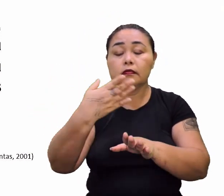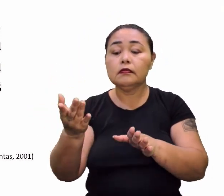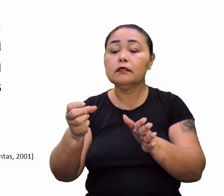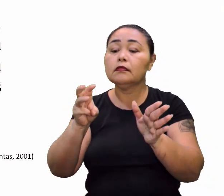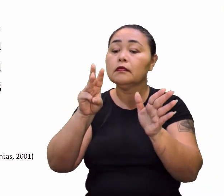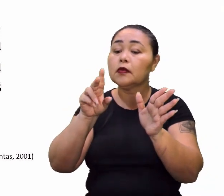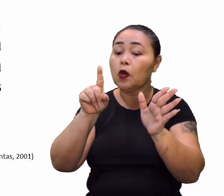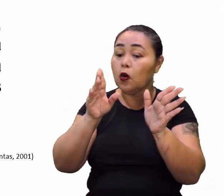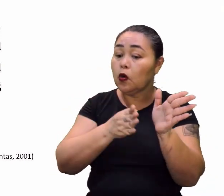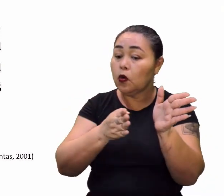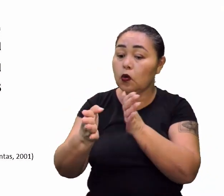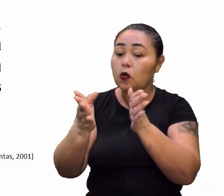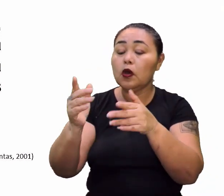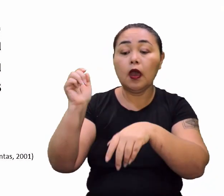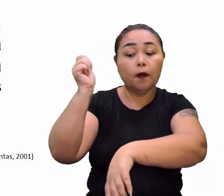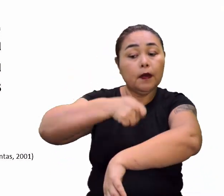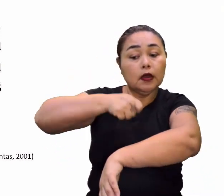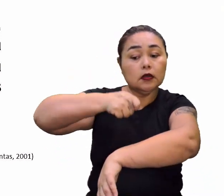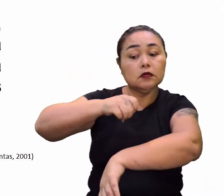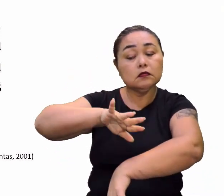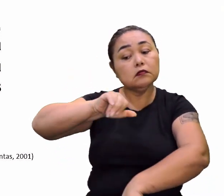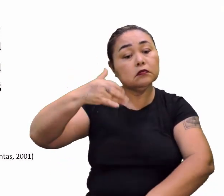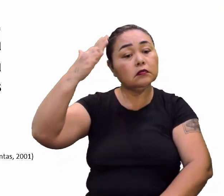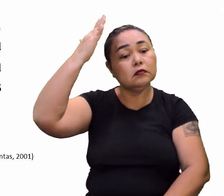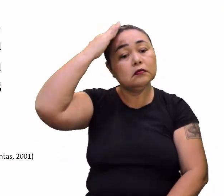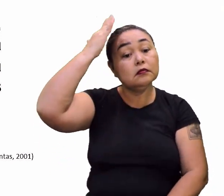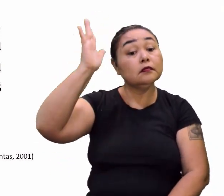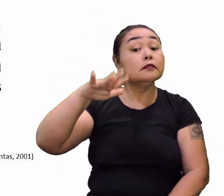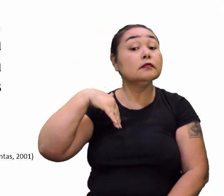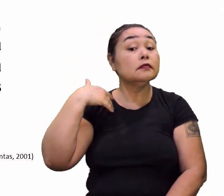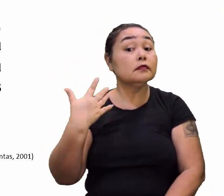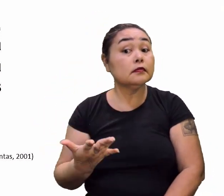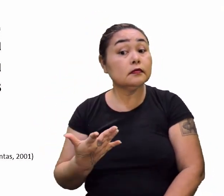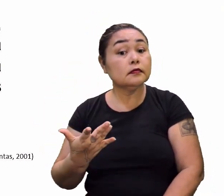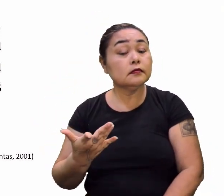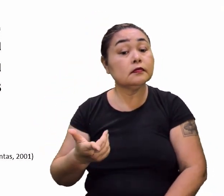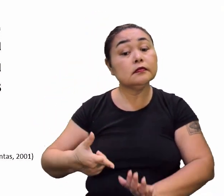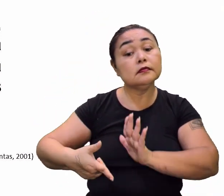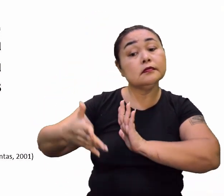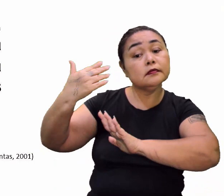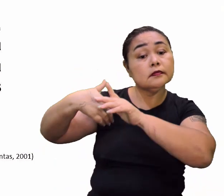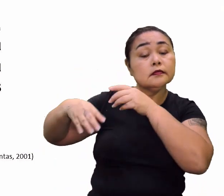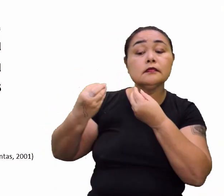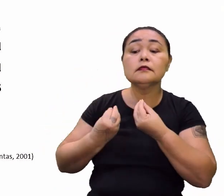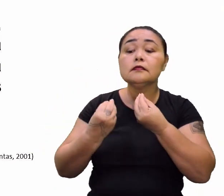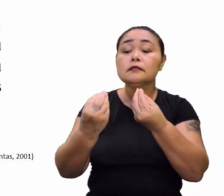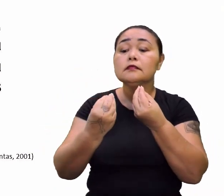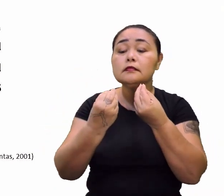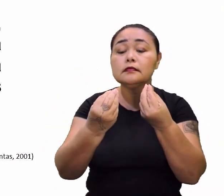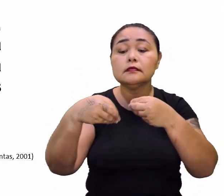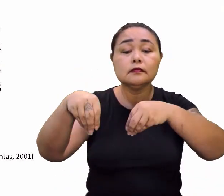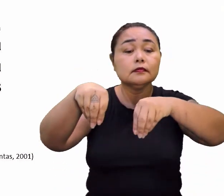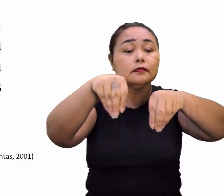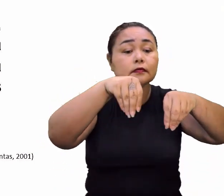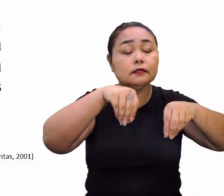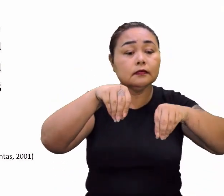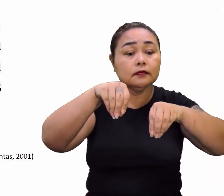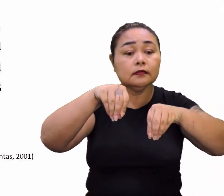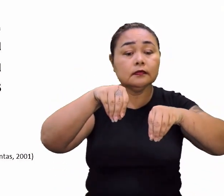do Rio Machado, lá na região de Ji-Paraná, né? Porém, antes mesmo da distribuição dos